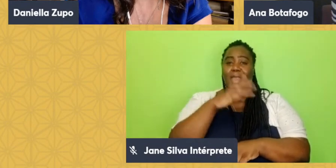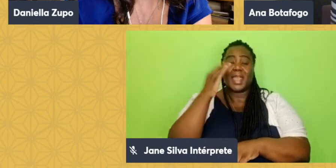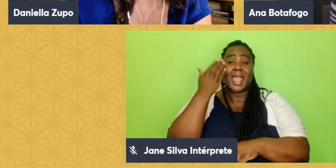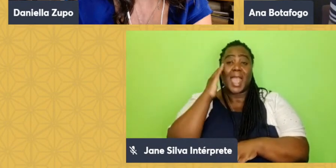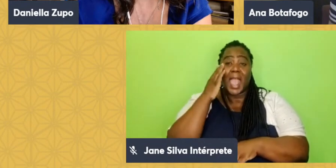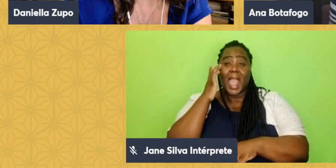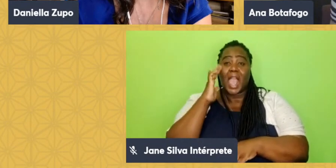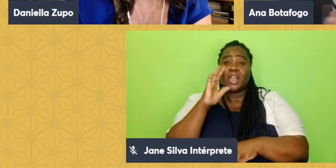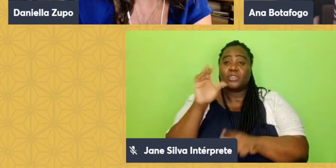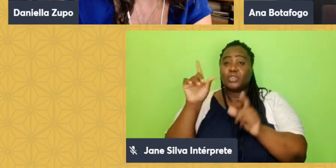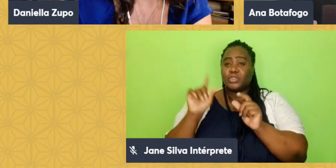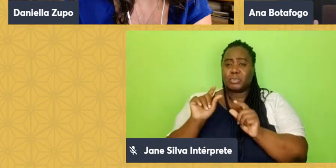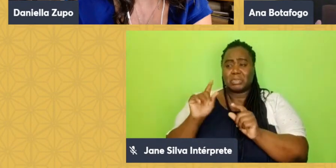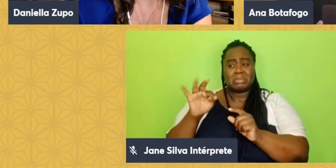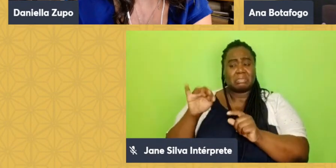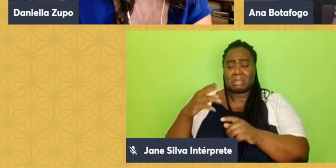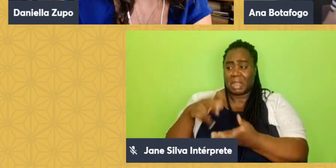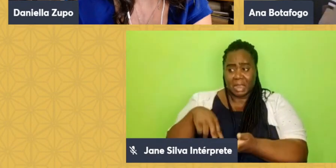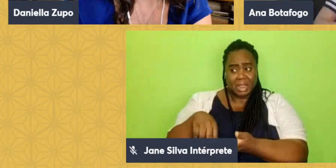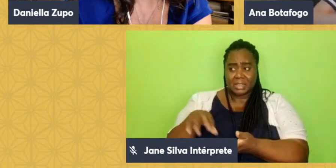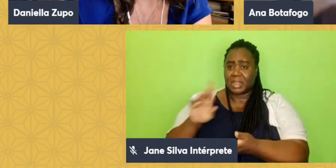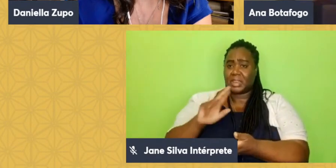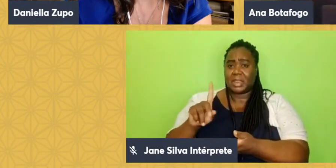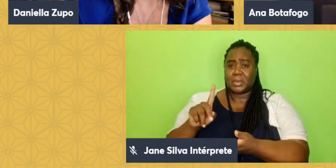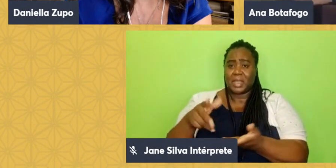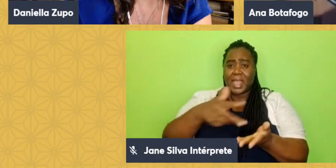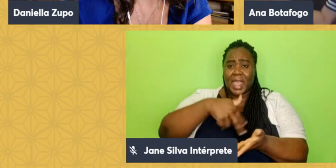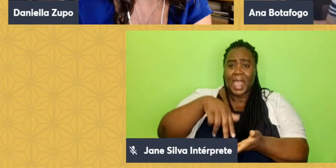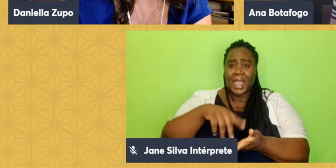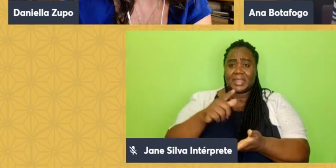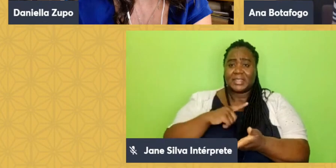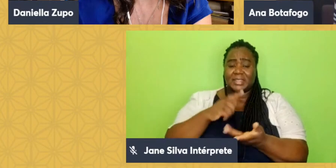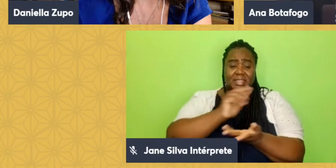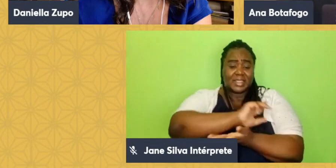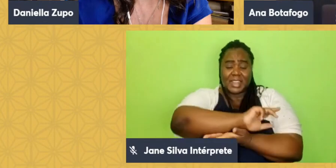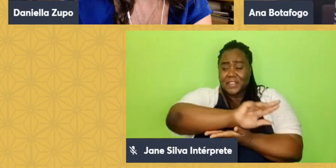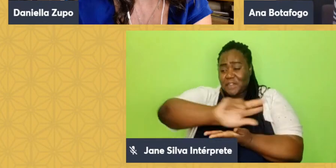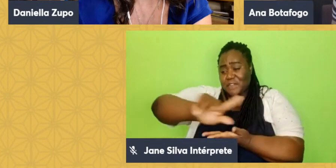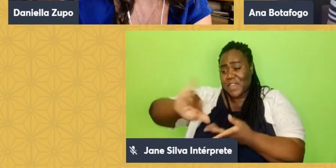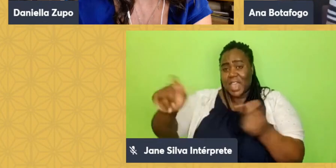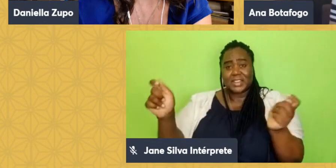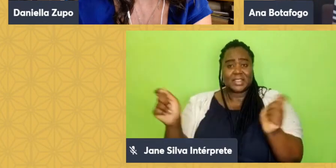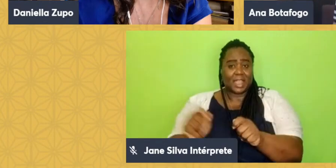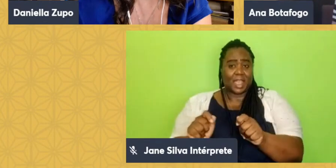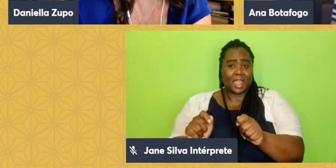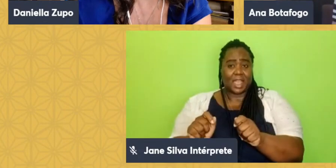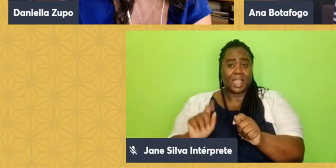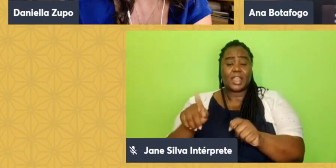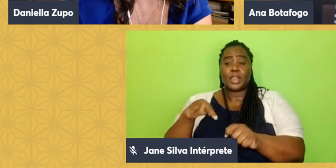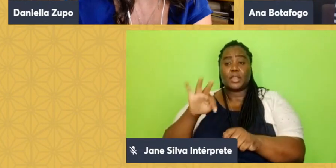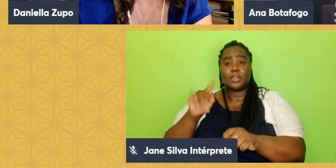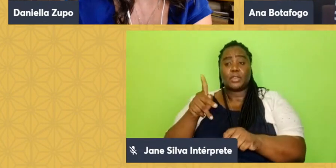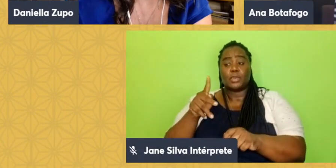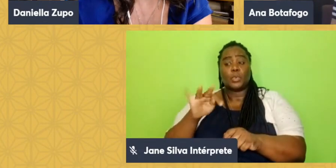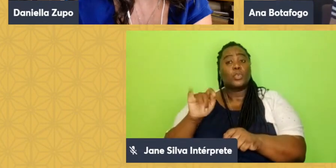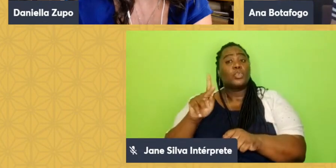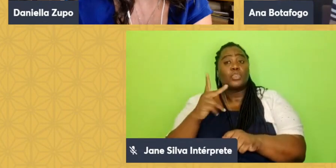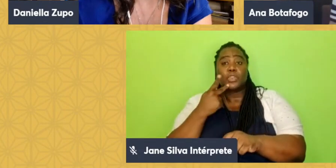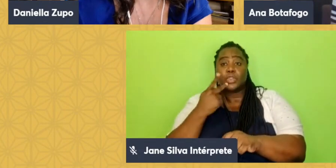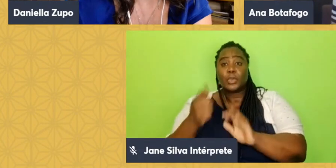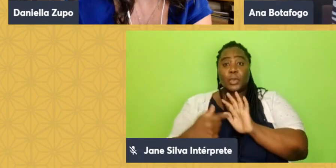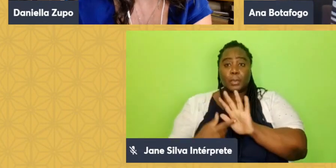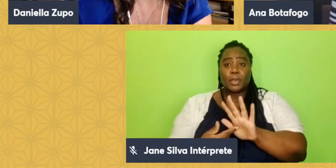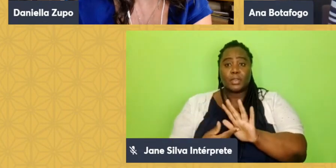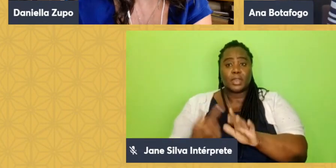acho que isso diminui a dança não a dança tem várias possibilidades e o Tik Tok veio aqui para